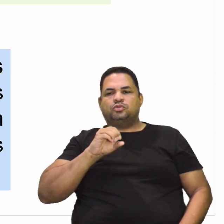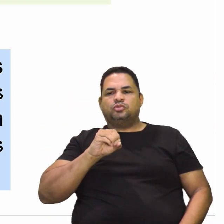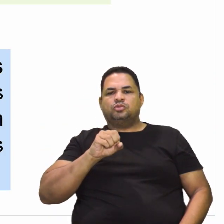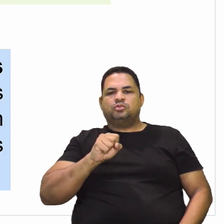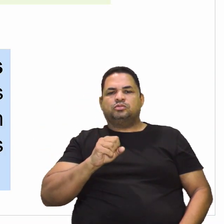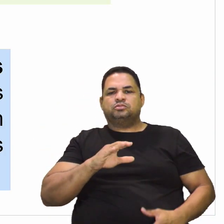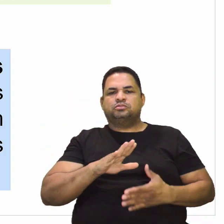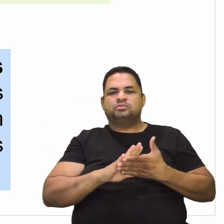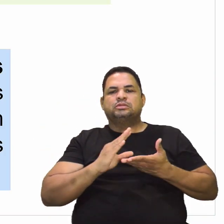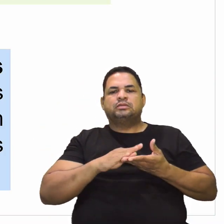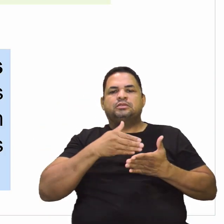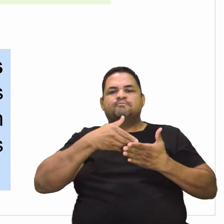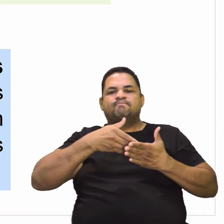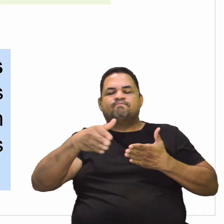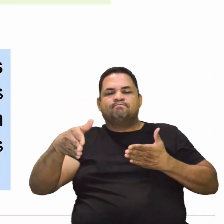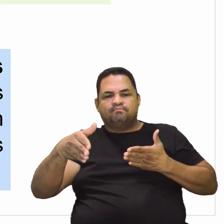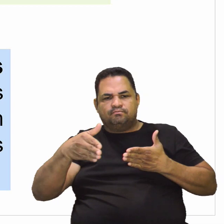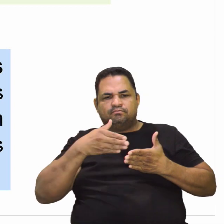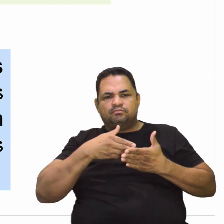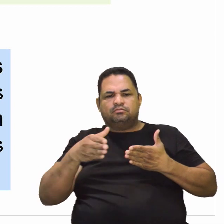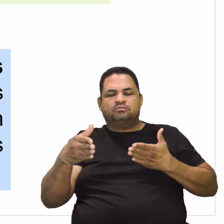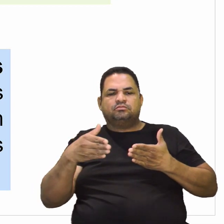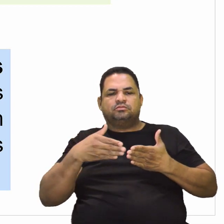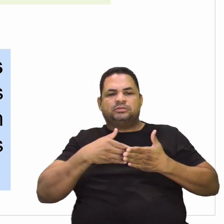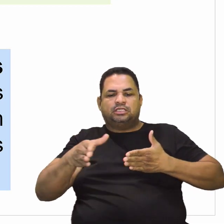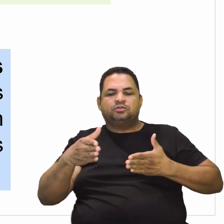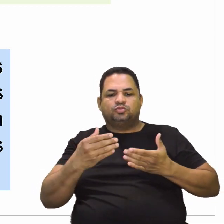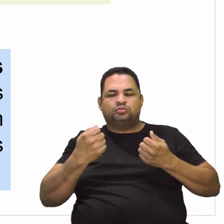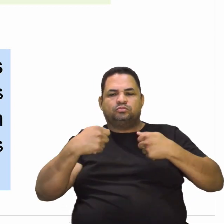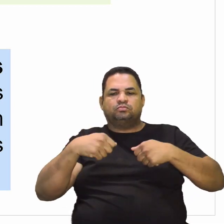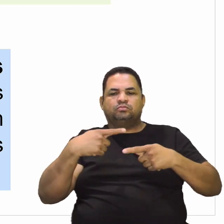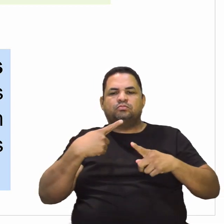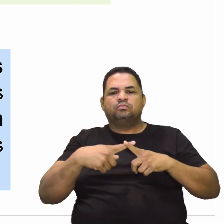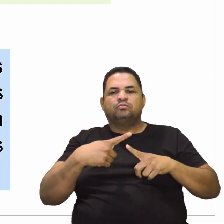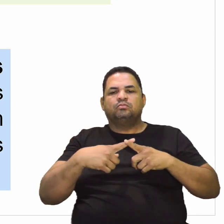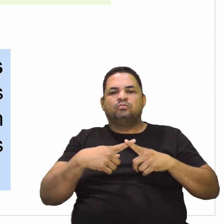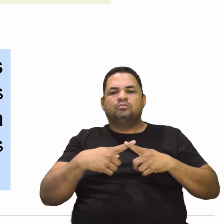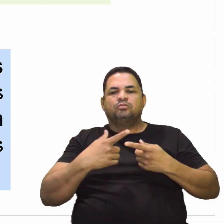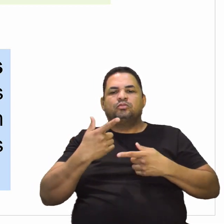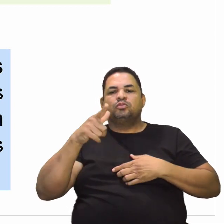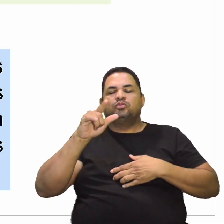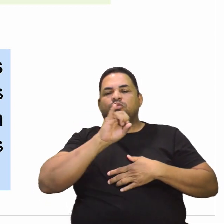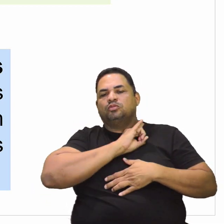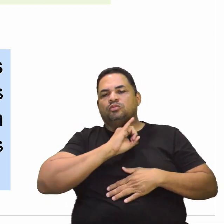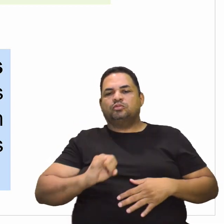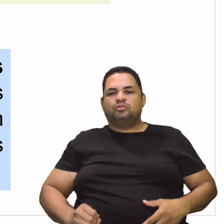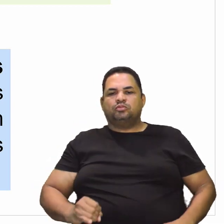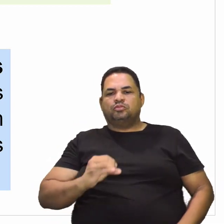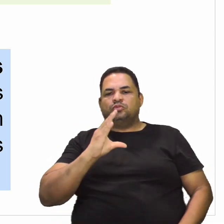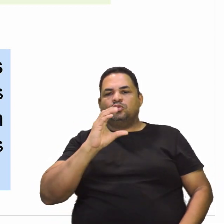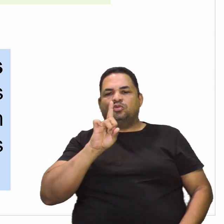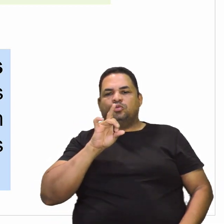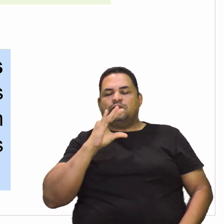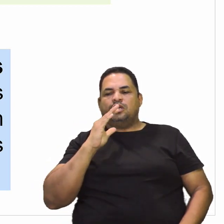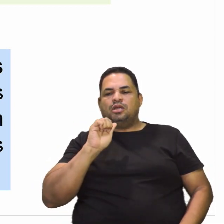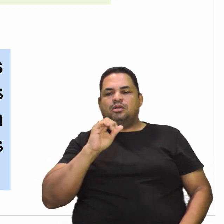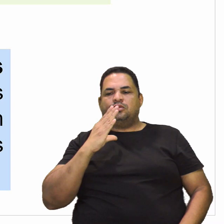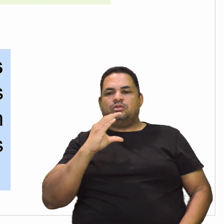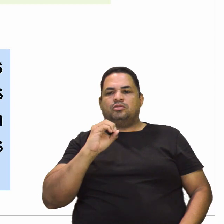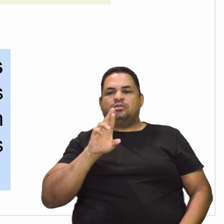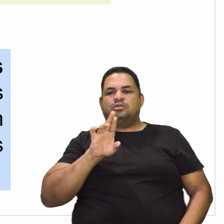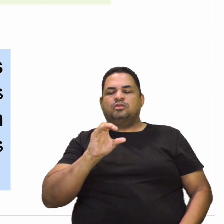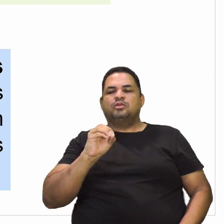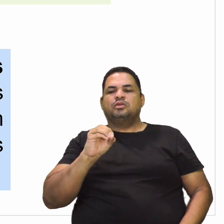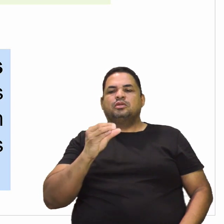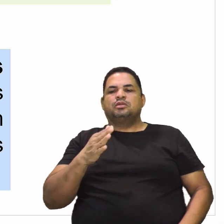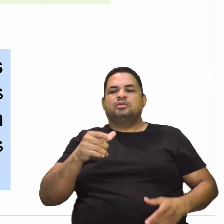ser deposto, tirado do poder, porque por um outro imperador chamado Odoacro.